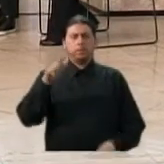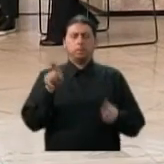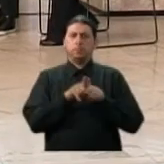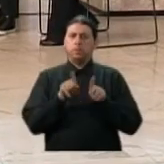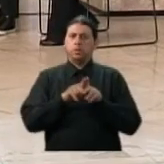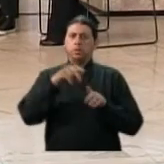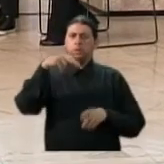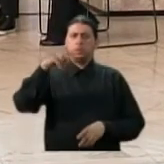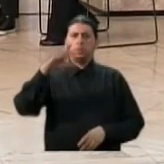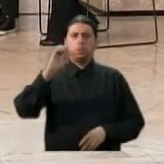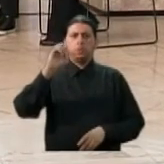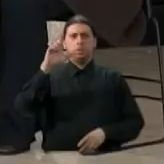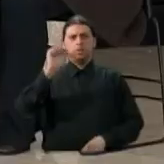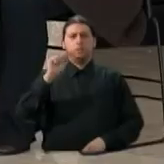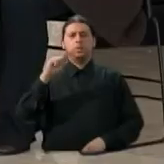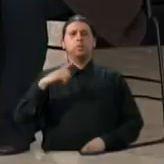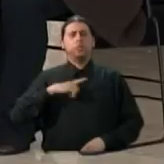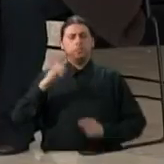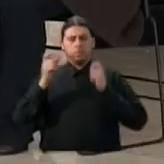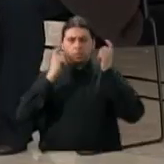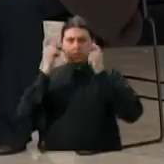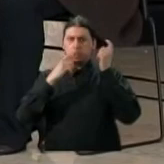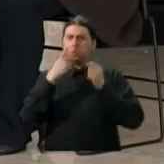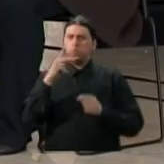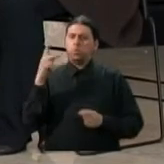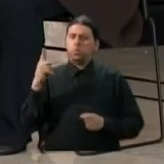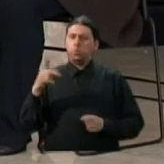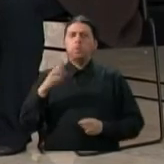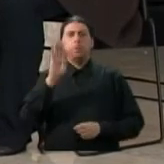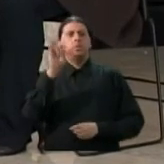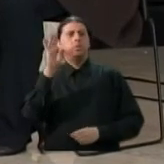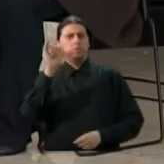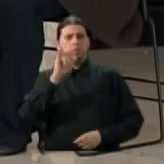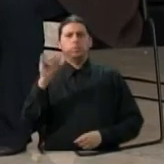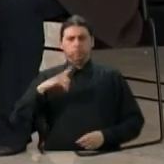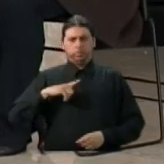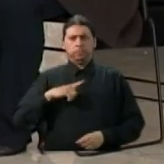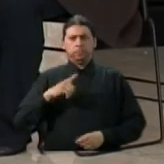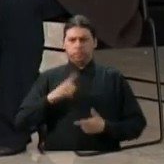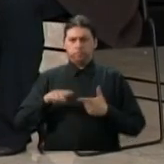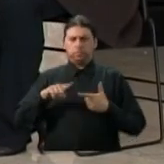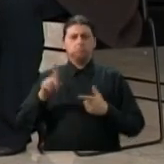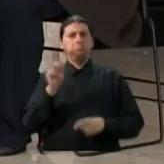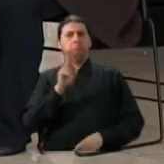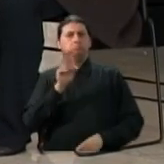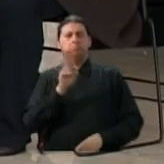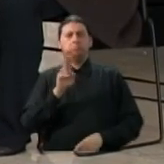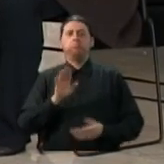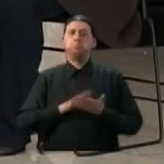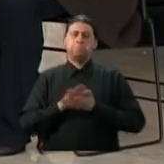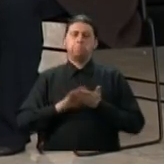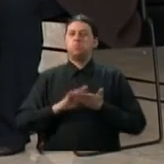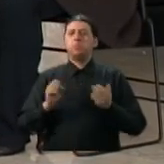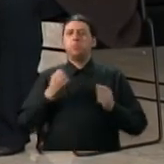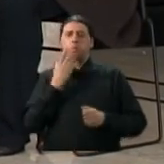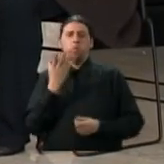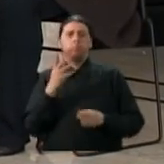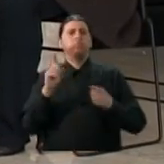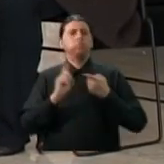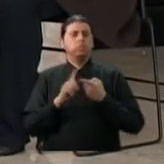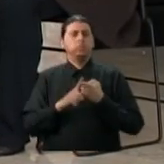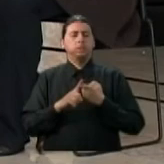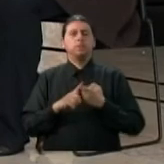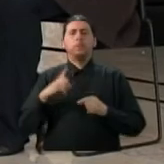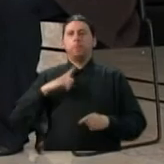nenhuma reação. A gente estava preocupado com isso. A Beatriz teve uma reação? Graças a Deus, não, nenhuma reação. Né? Em princípio, não. As vacinas, ao